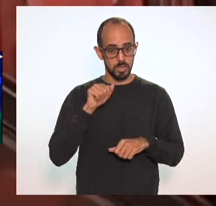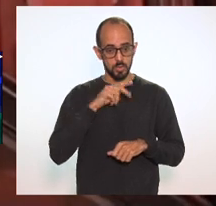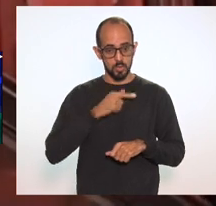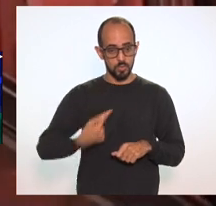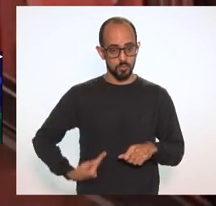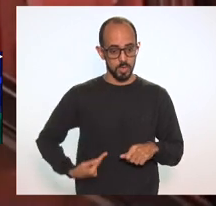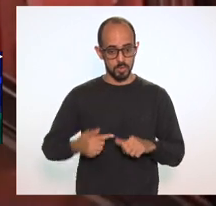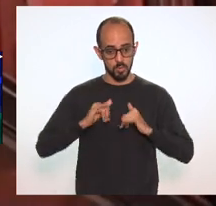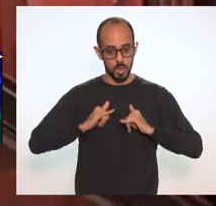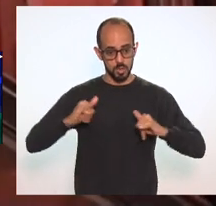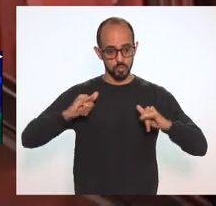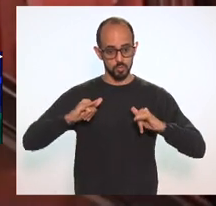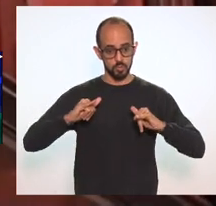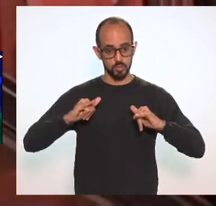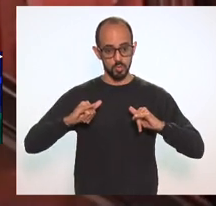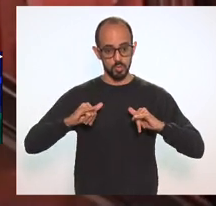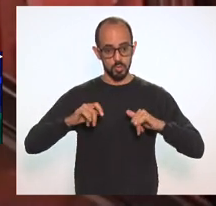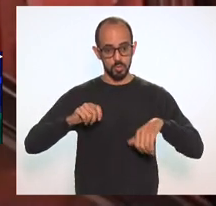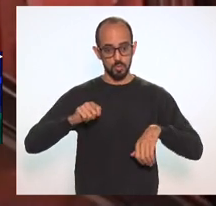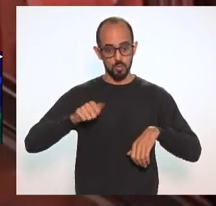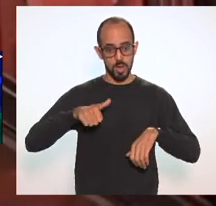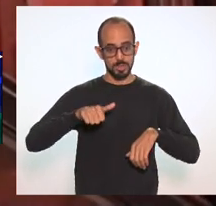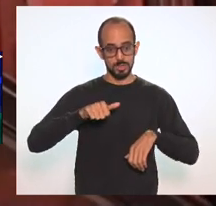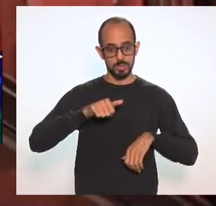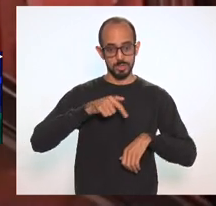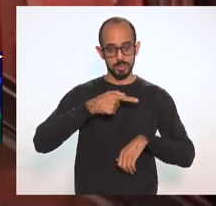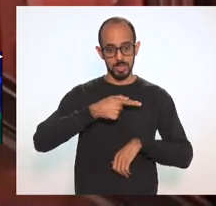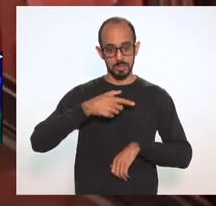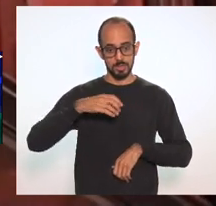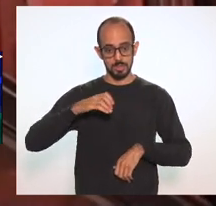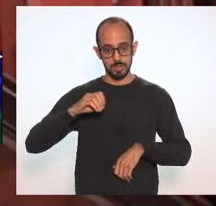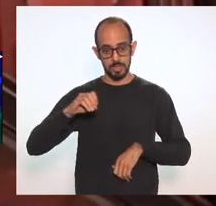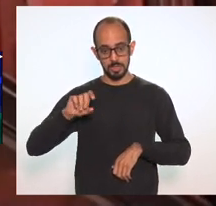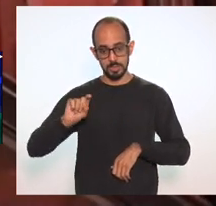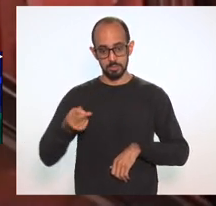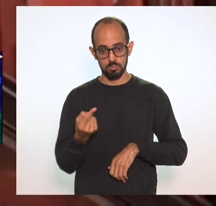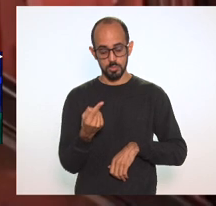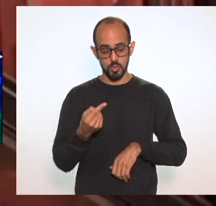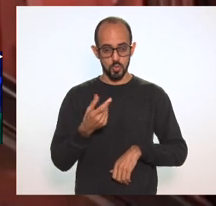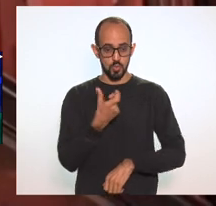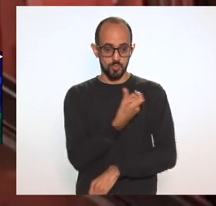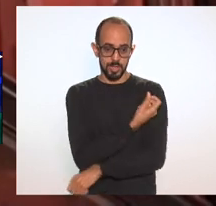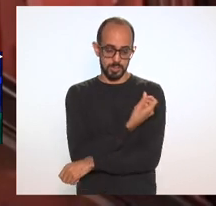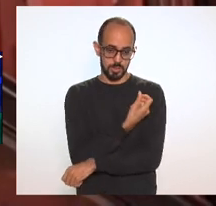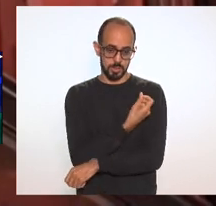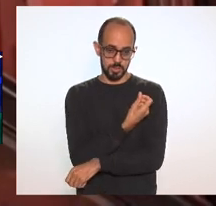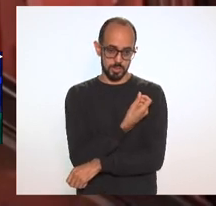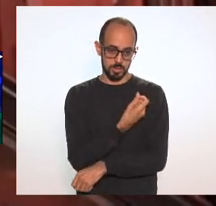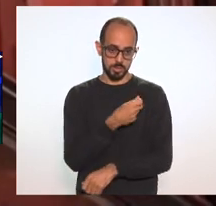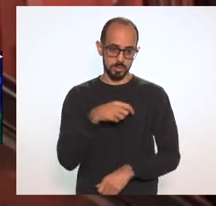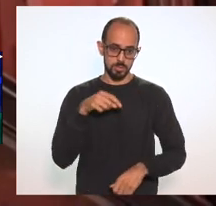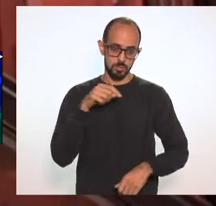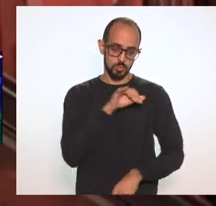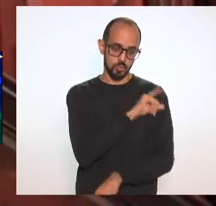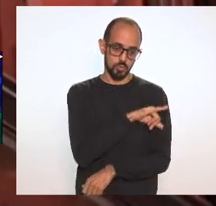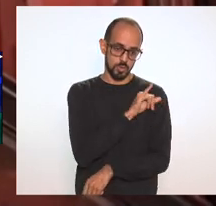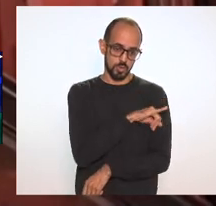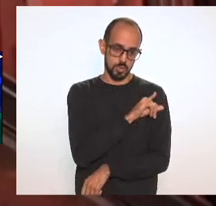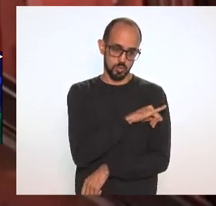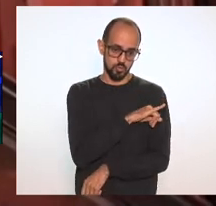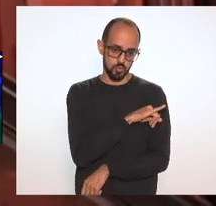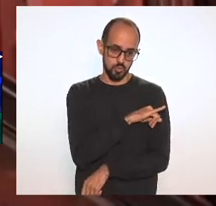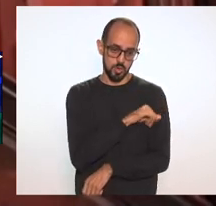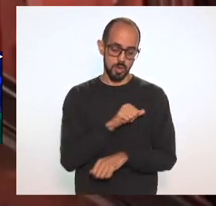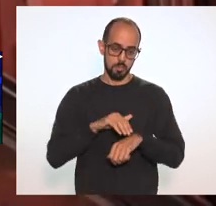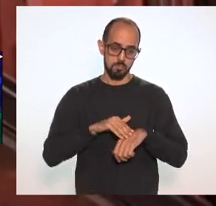Cláudio Castro anunciou a distribuição de quase 770 mil doses de vacina para o nosso estado para o cidadão Fluminense é o maior